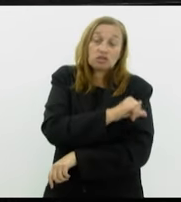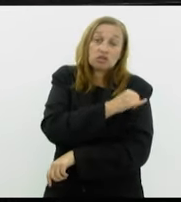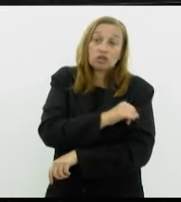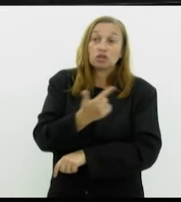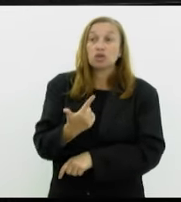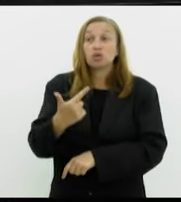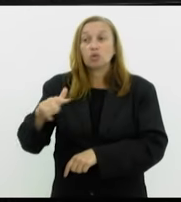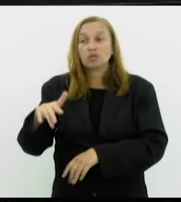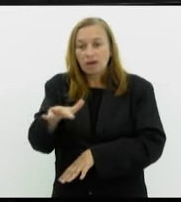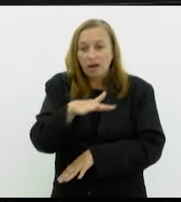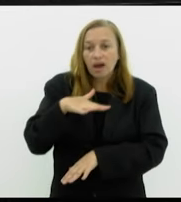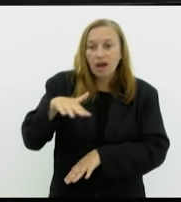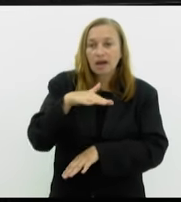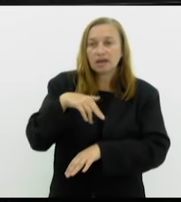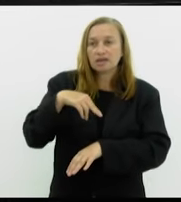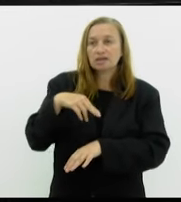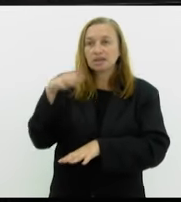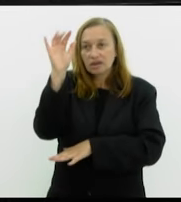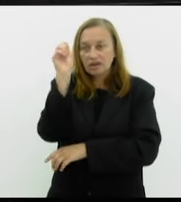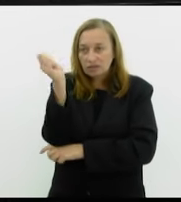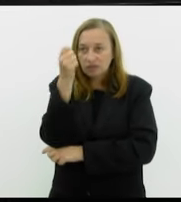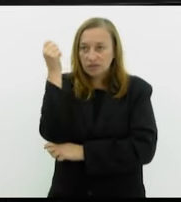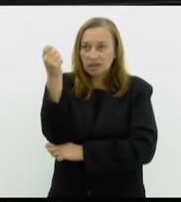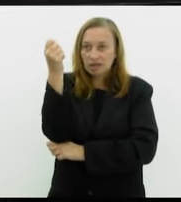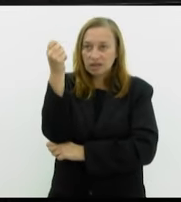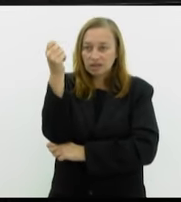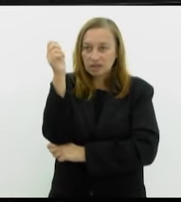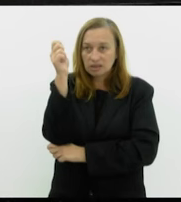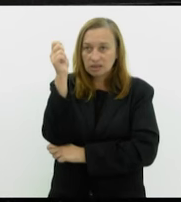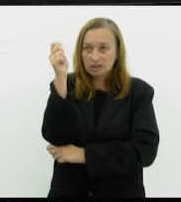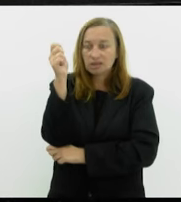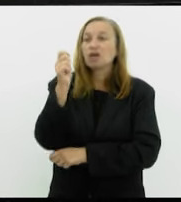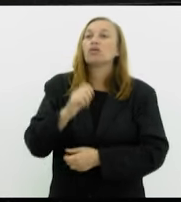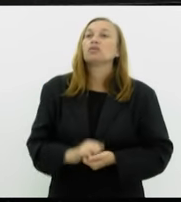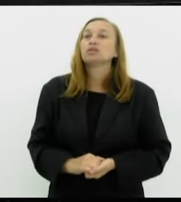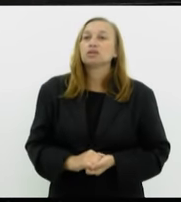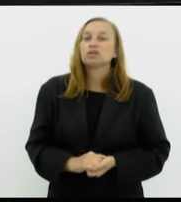da federação, tenha crises cíclicas.